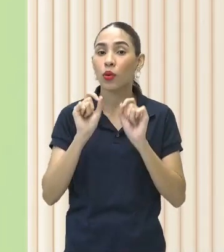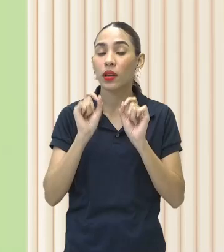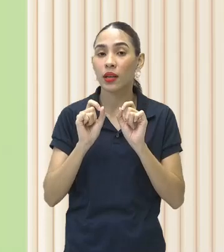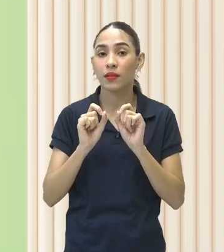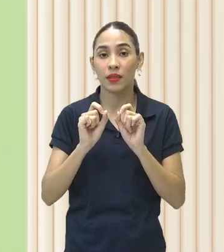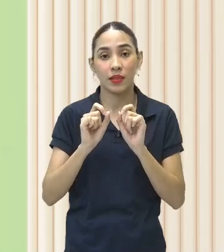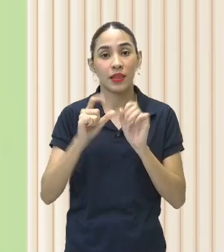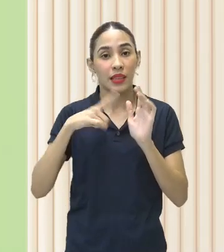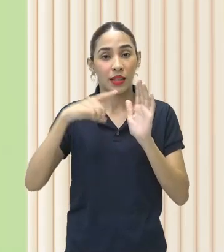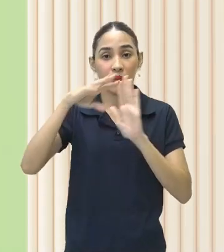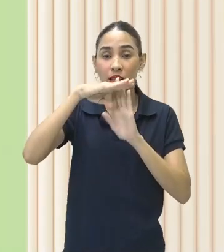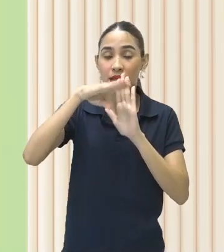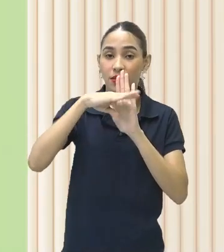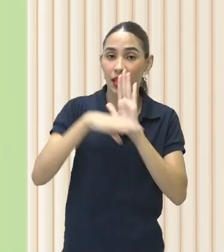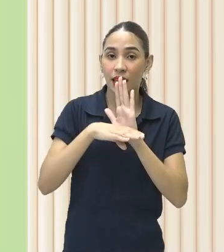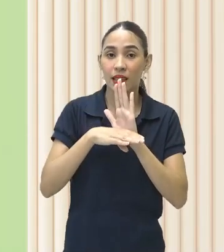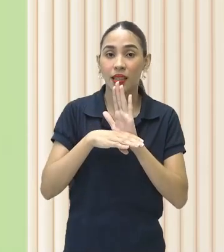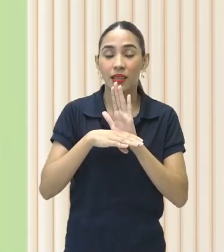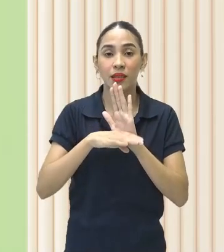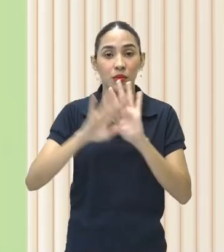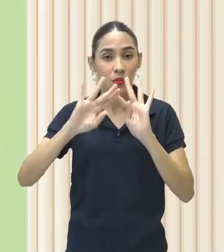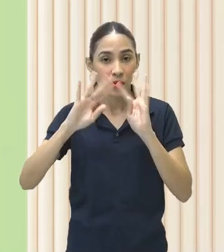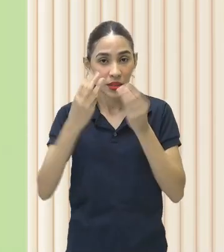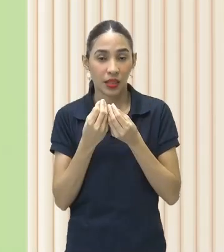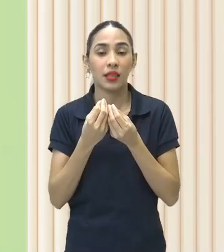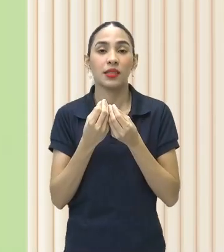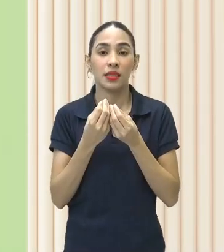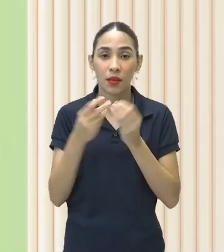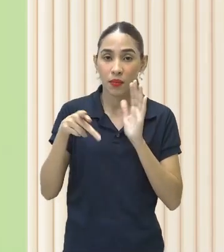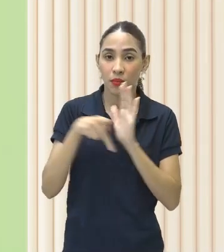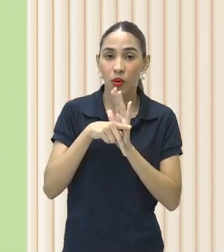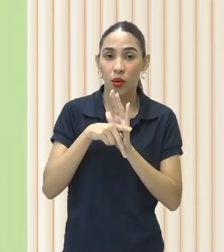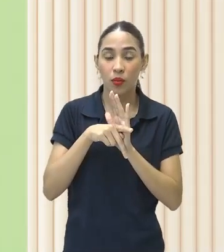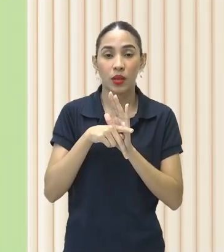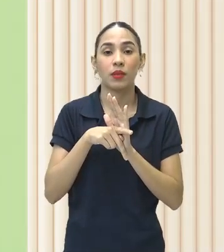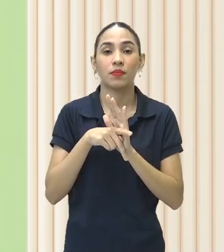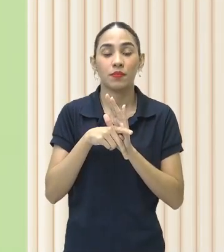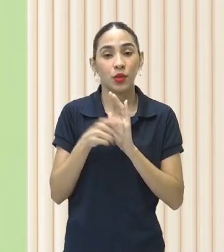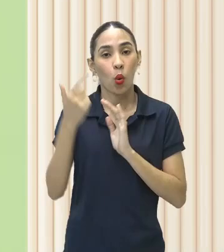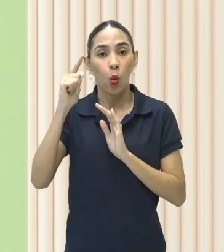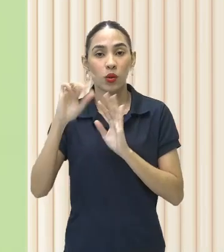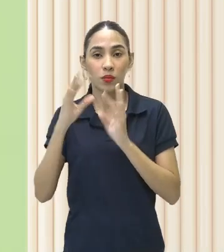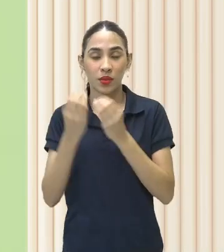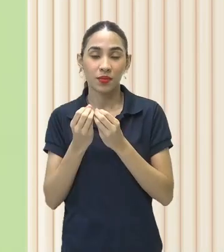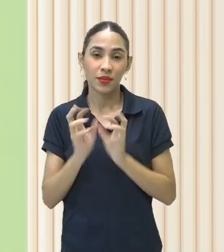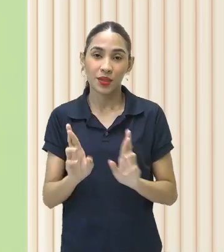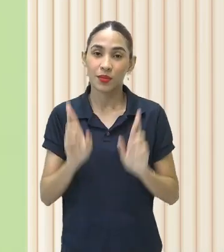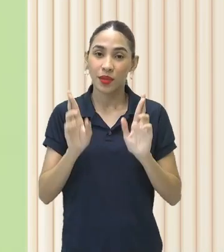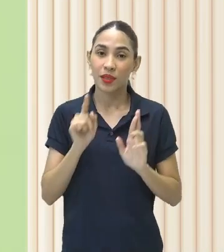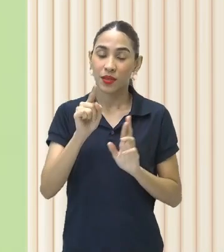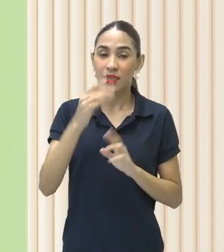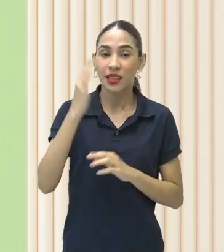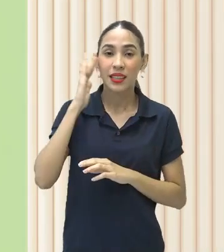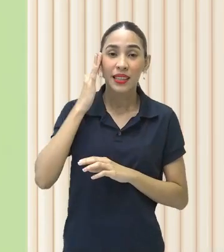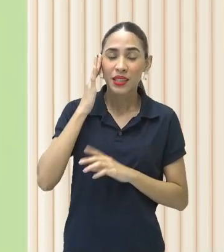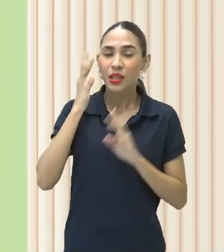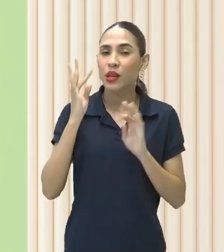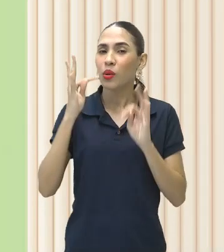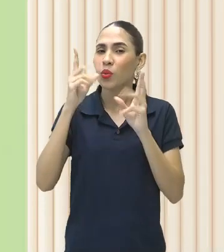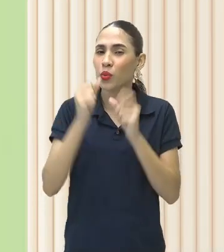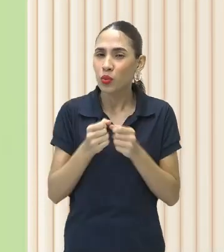ela é classificada, né, como um composto ali heterogêneo, tá bom? Espero que você tenha entendido